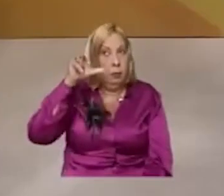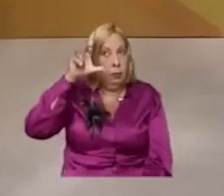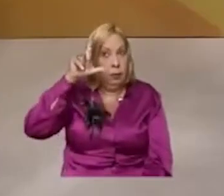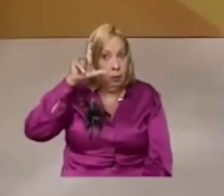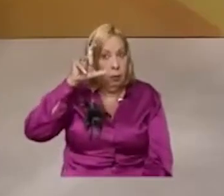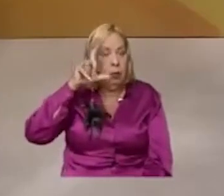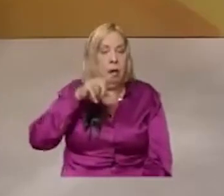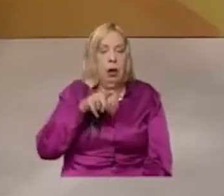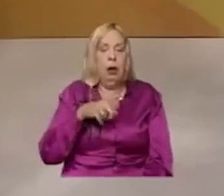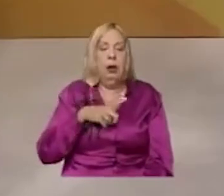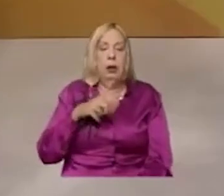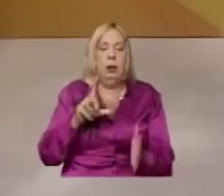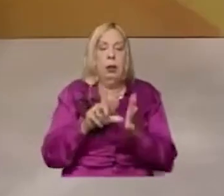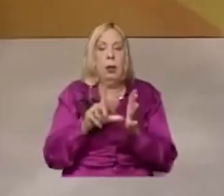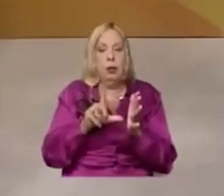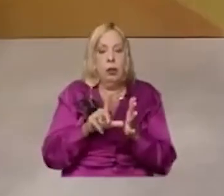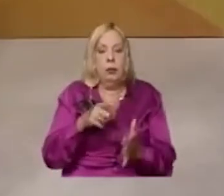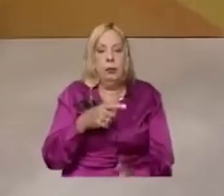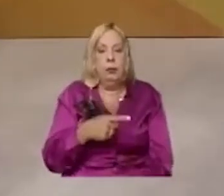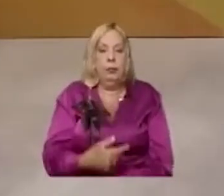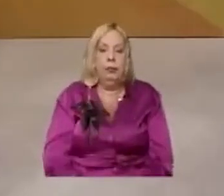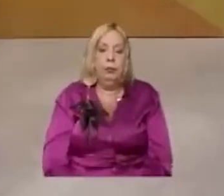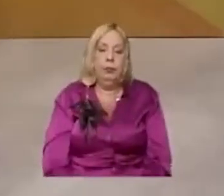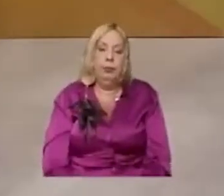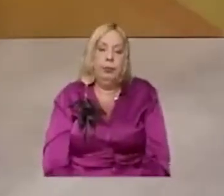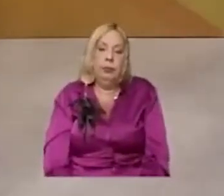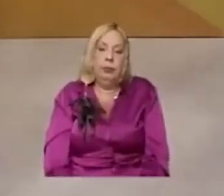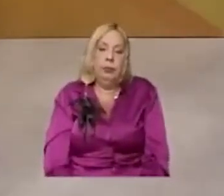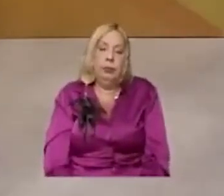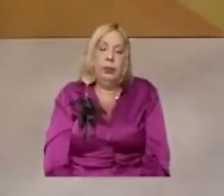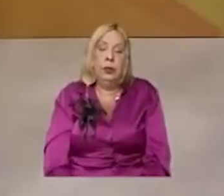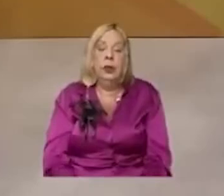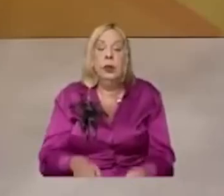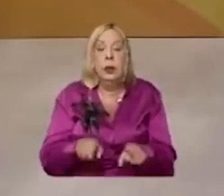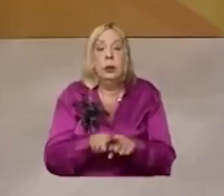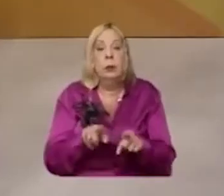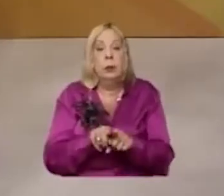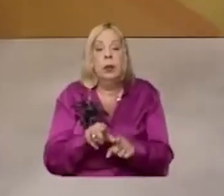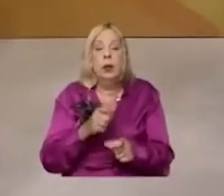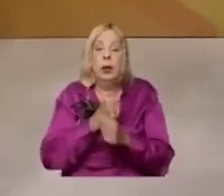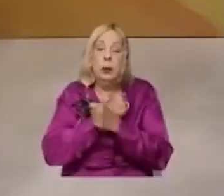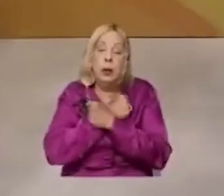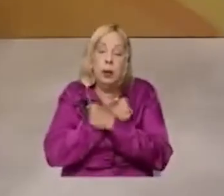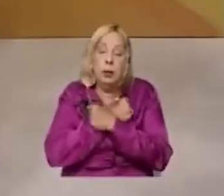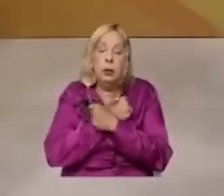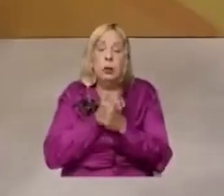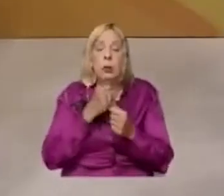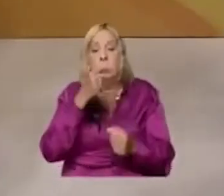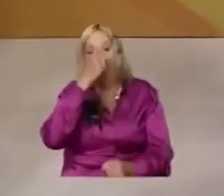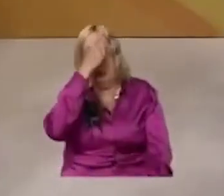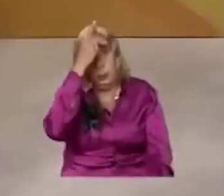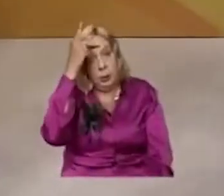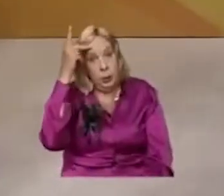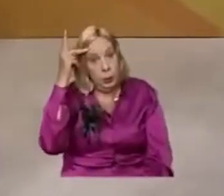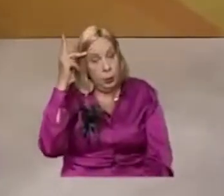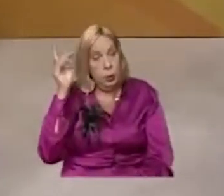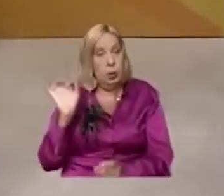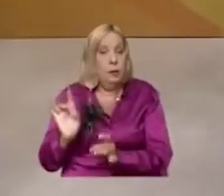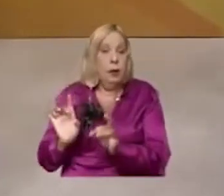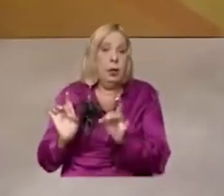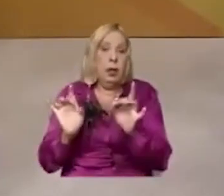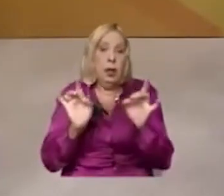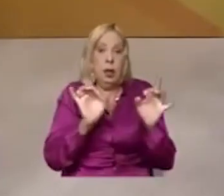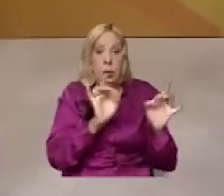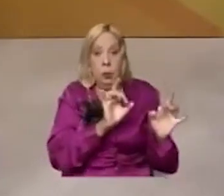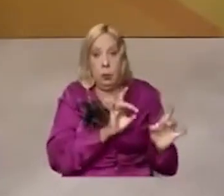Linda Fashion. Segue lá. Aproveito para mandar nosso carinho, nosso abraço a promotores e regionais Caju Cap. Beijo